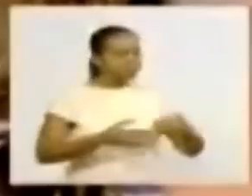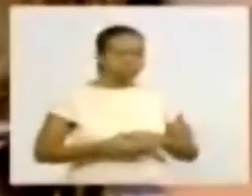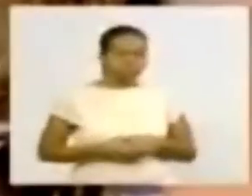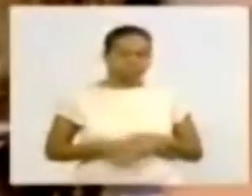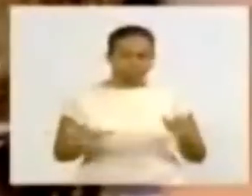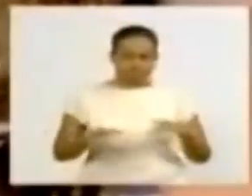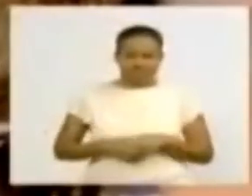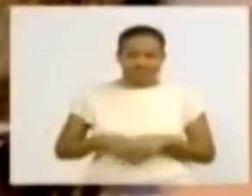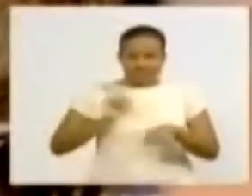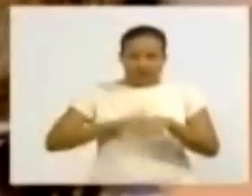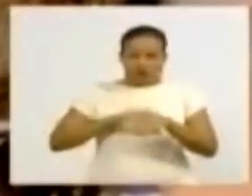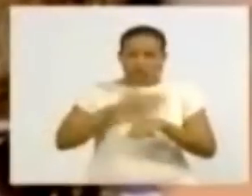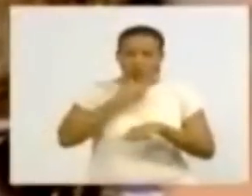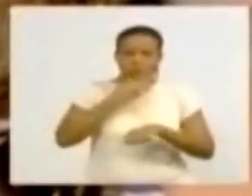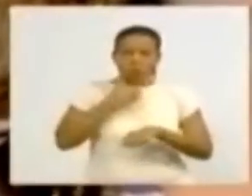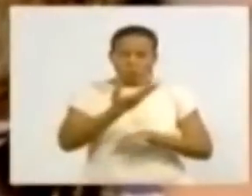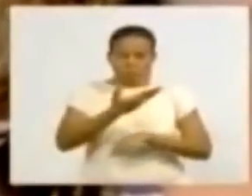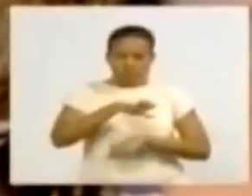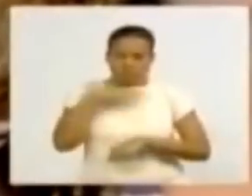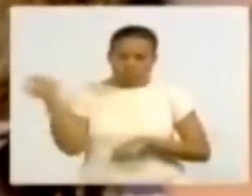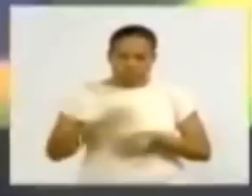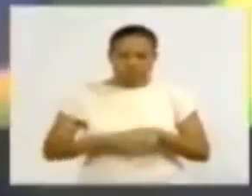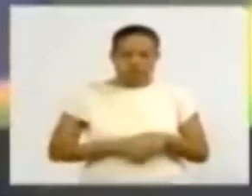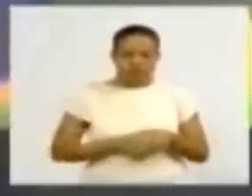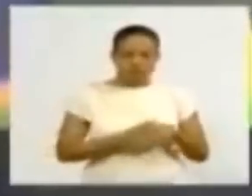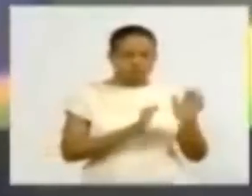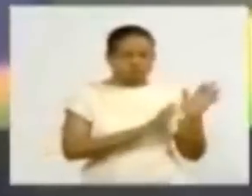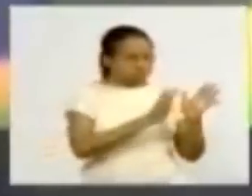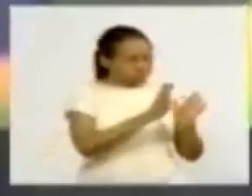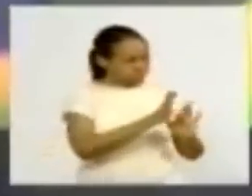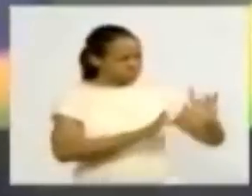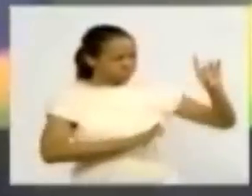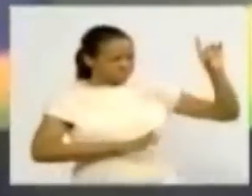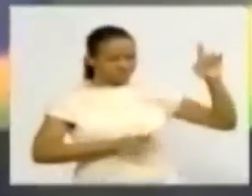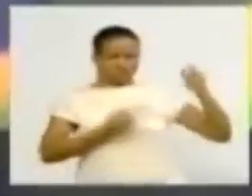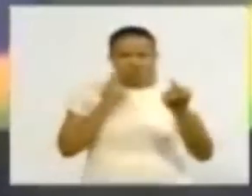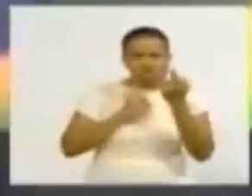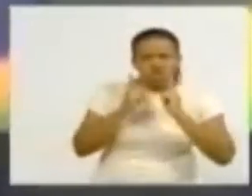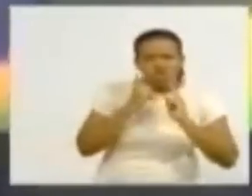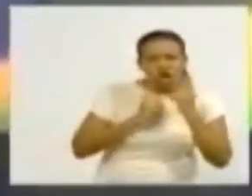No velório, ao invés de dar consolo para a família, ele chora mais do que os familiares, meu Deus.